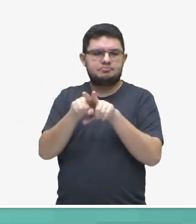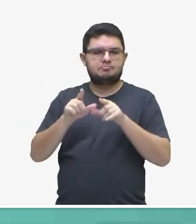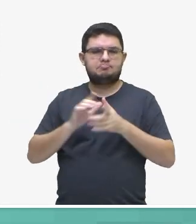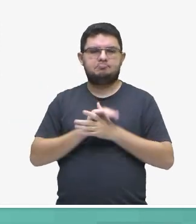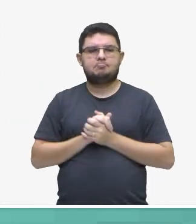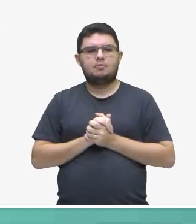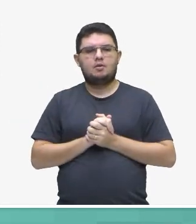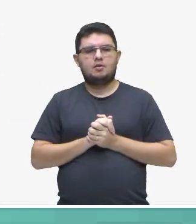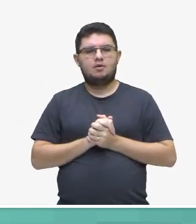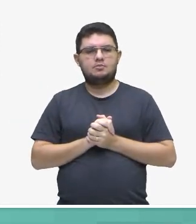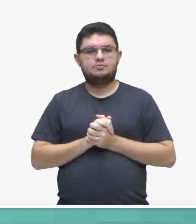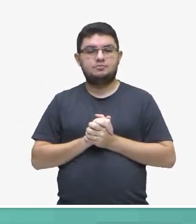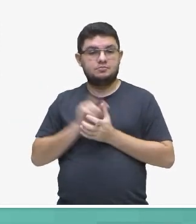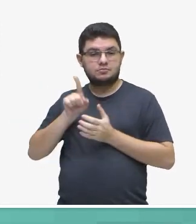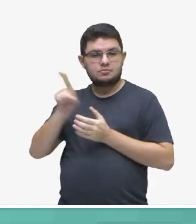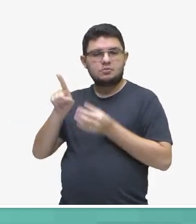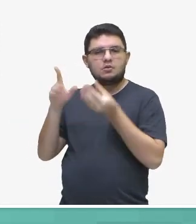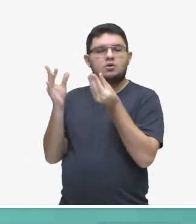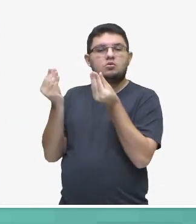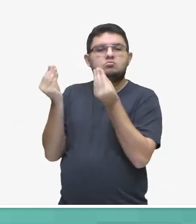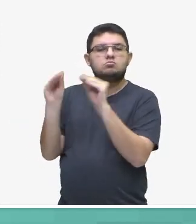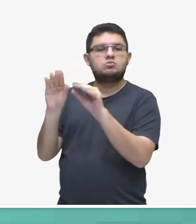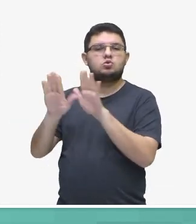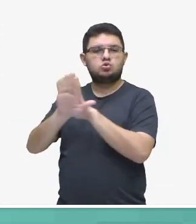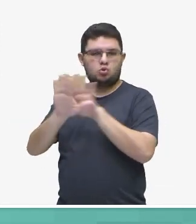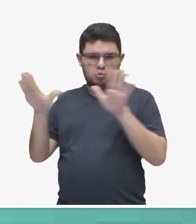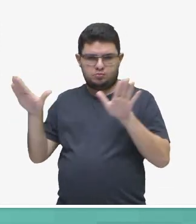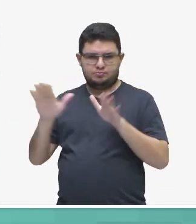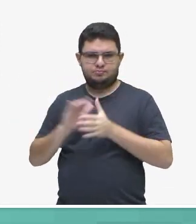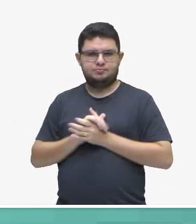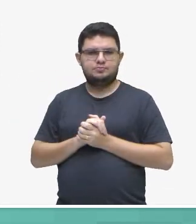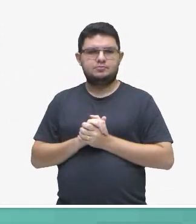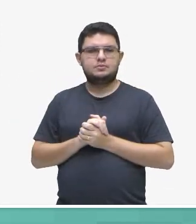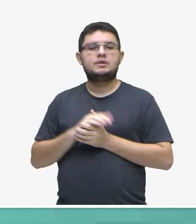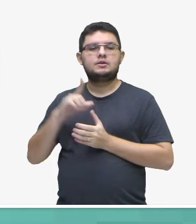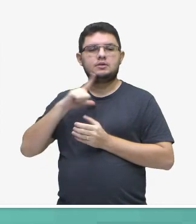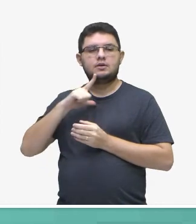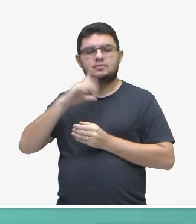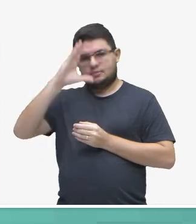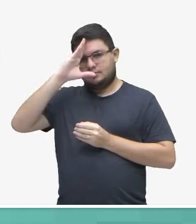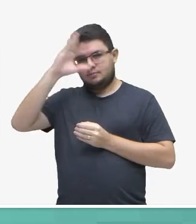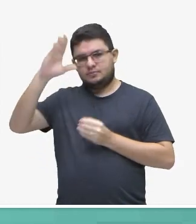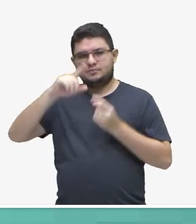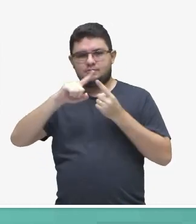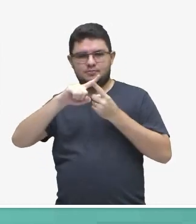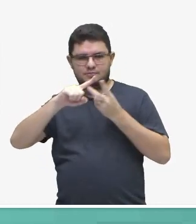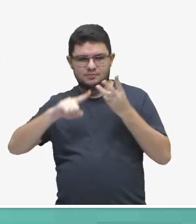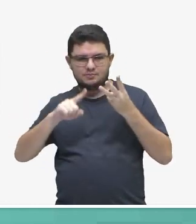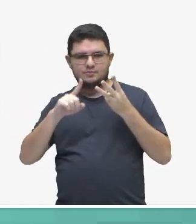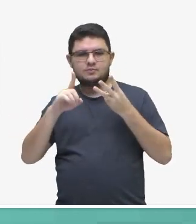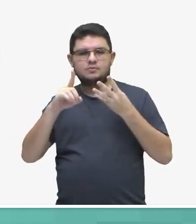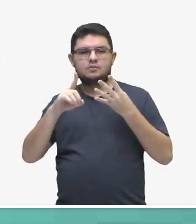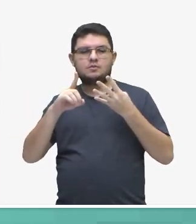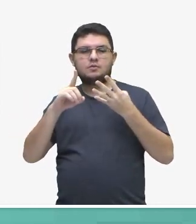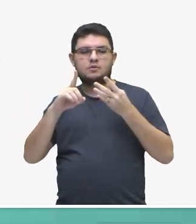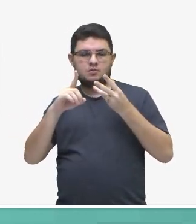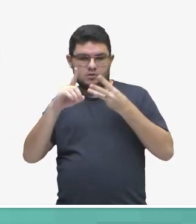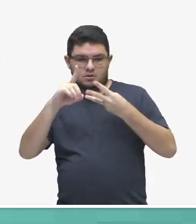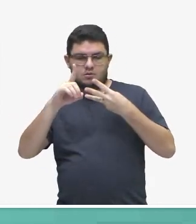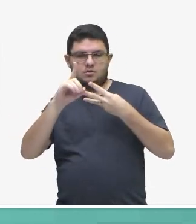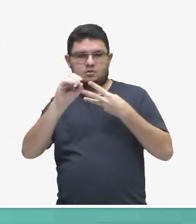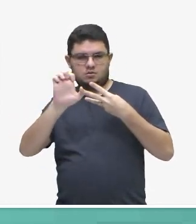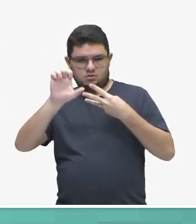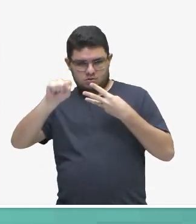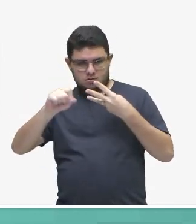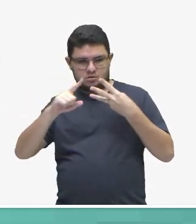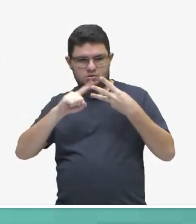Bom, complete com os fragmentos. Olha só, gente, eu tenho 3 fragmentos para preencher essas 3 frases, né? Ou vai ser o das, ou vai ser o